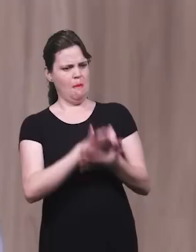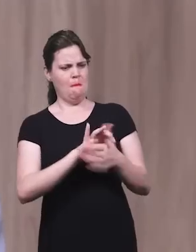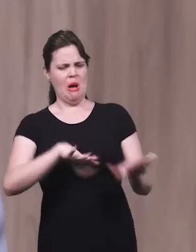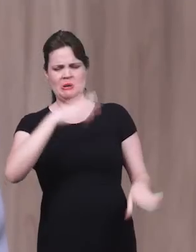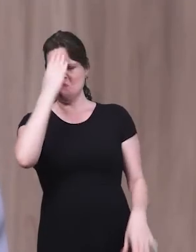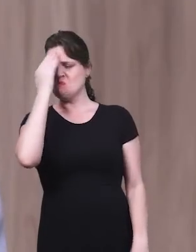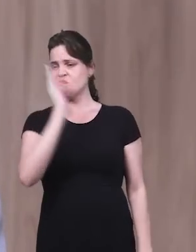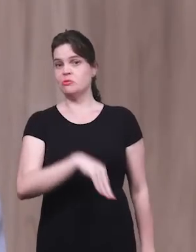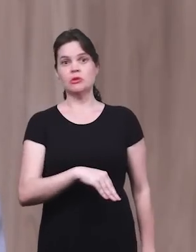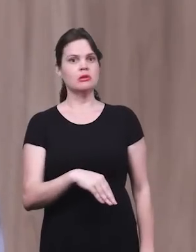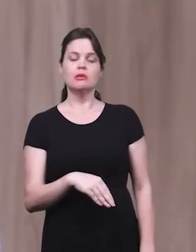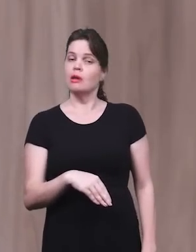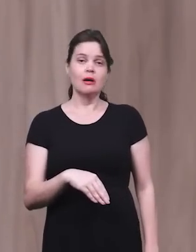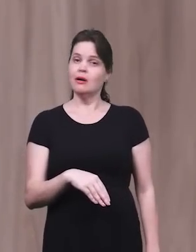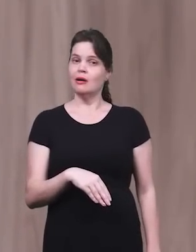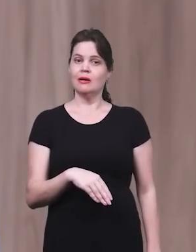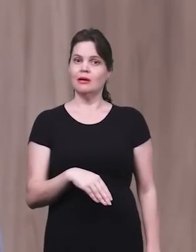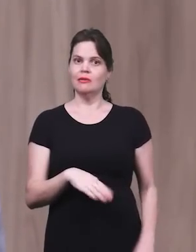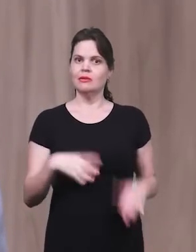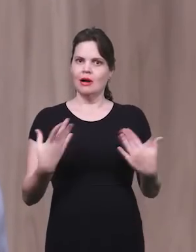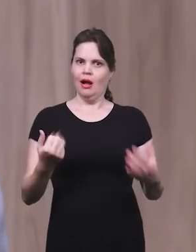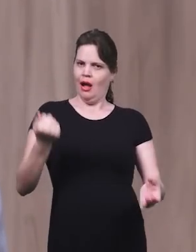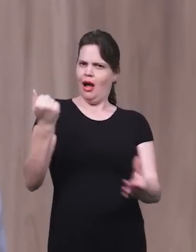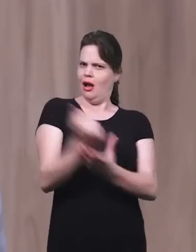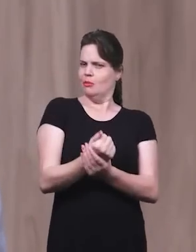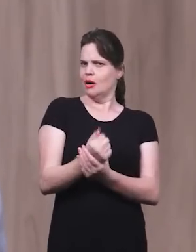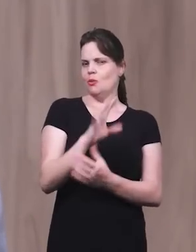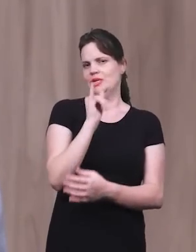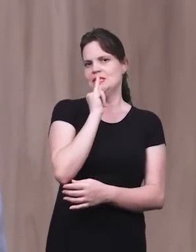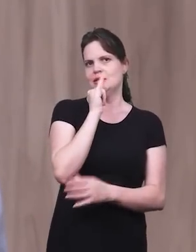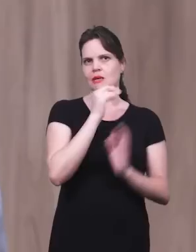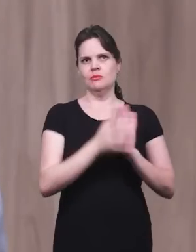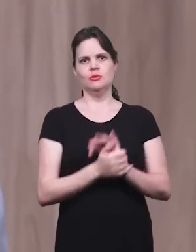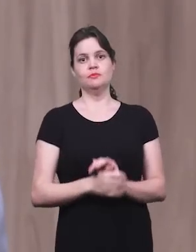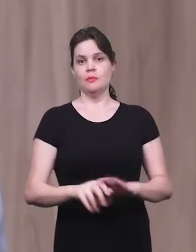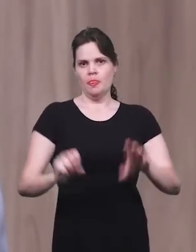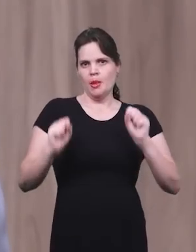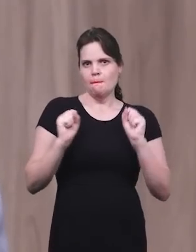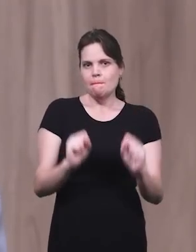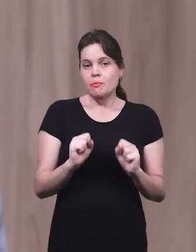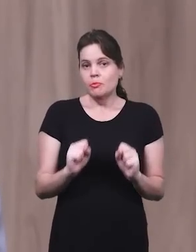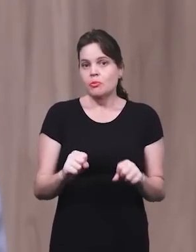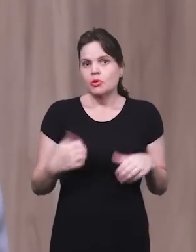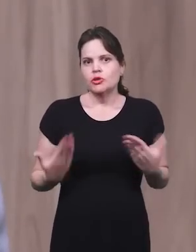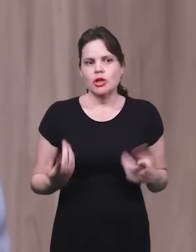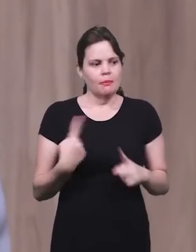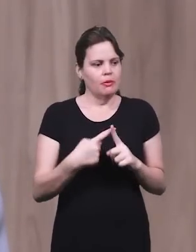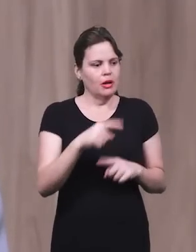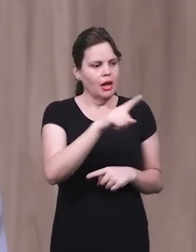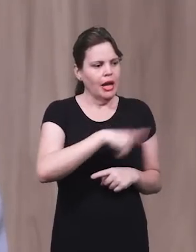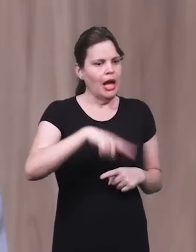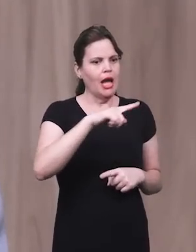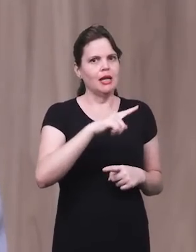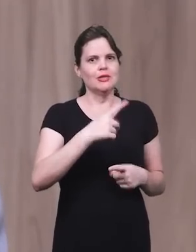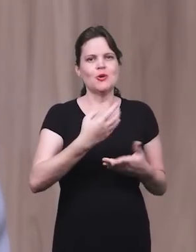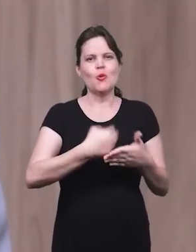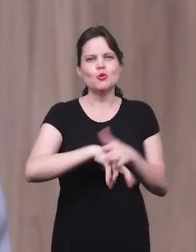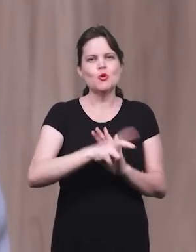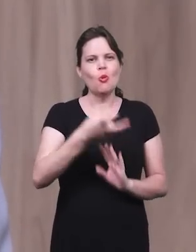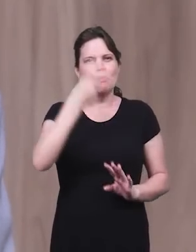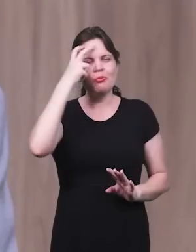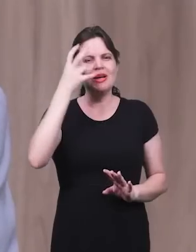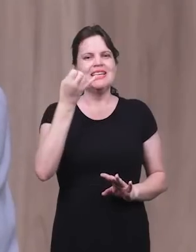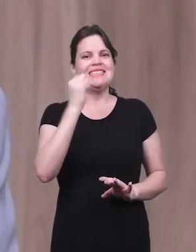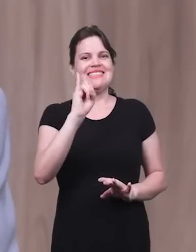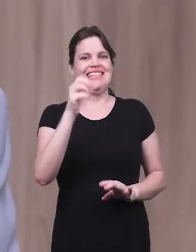facilidade. Abraão é um exemplo, porque ele podia, pela lei, né, pelos costumes